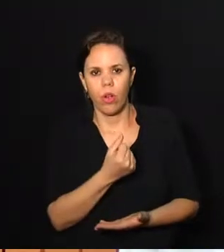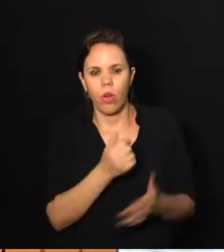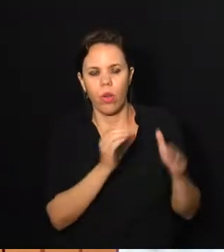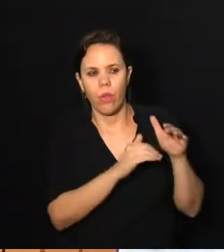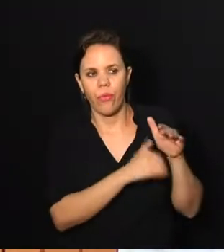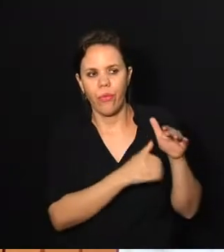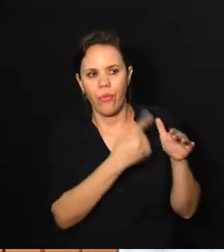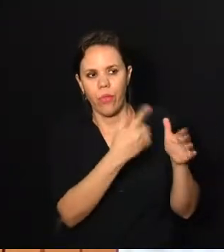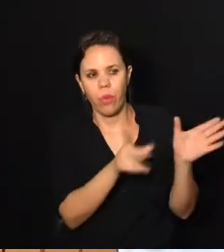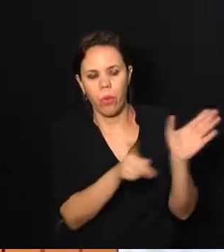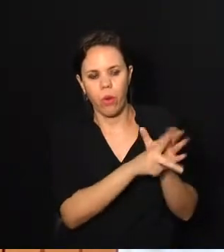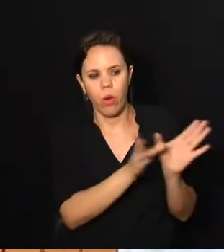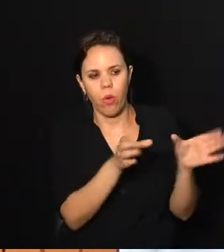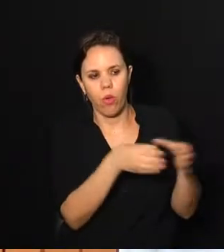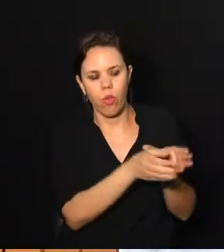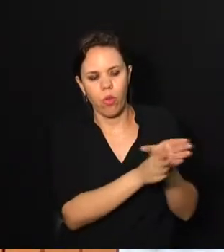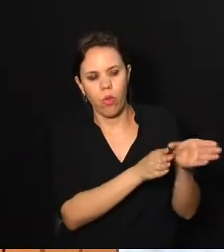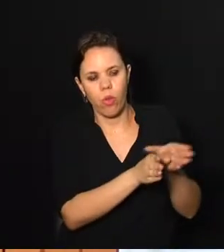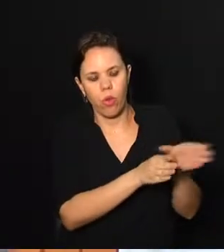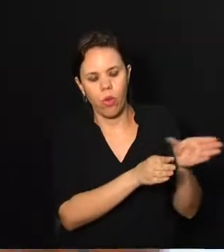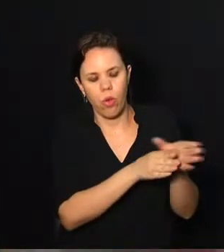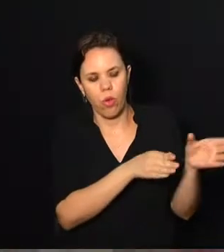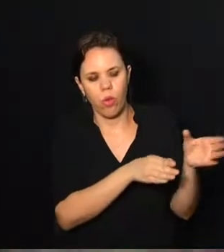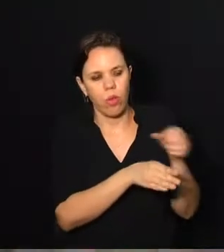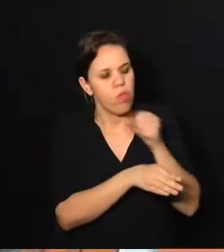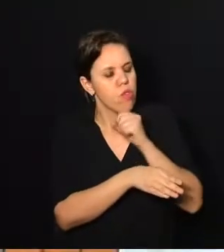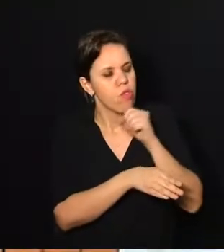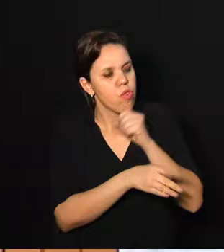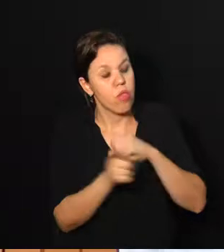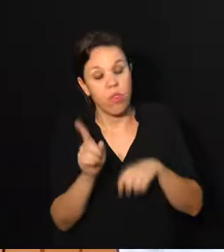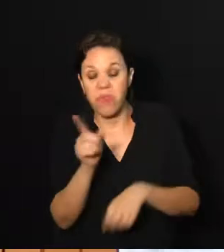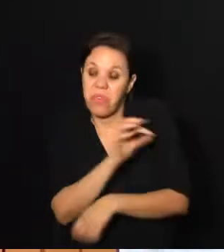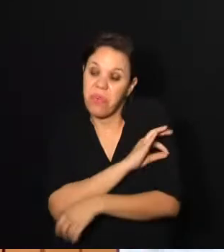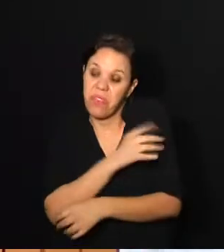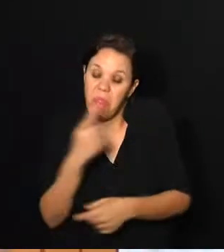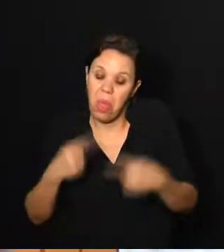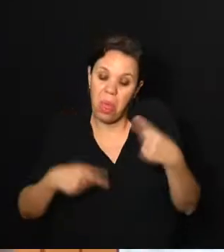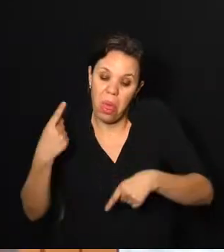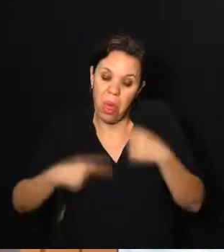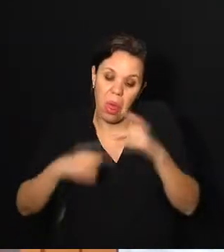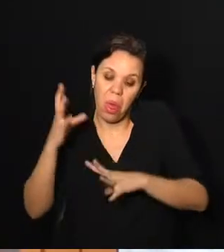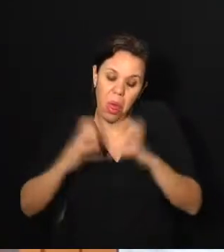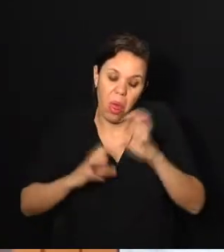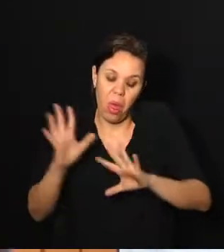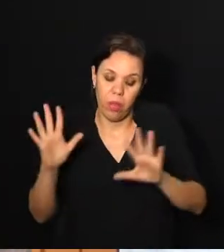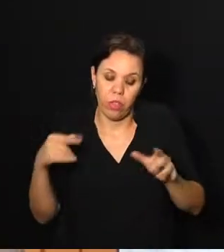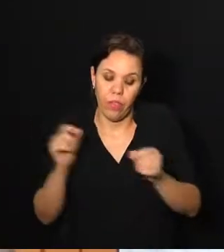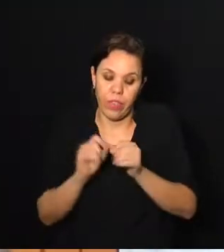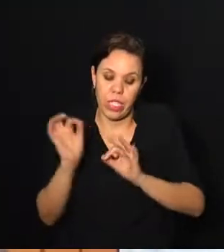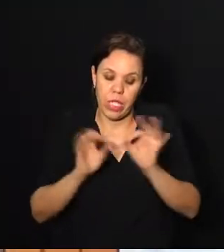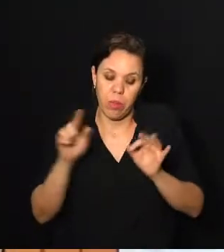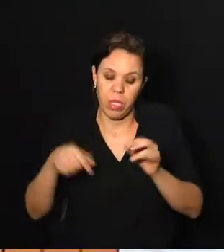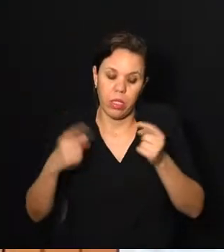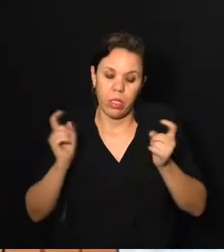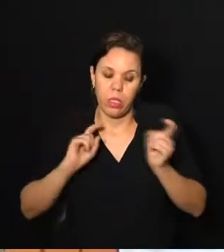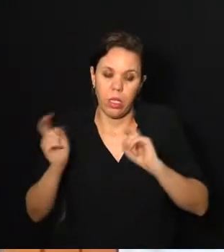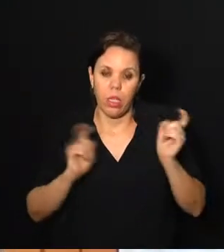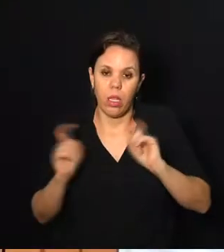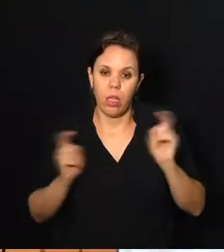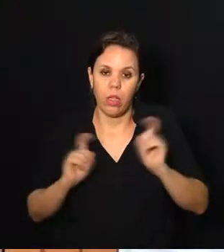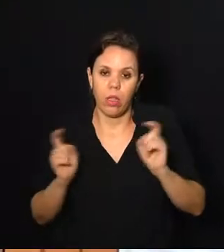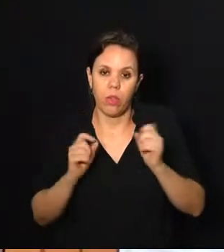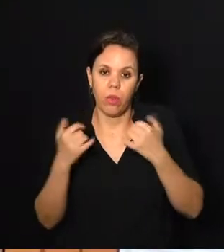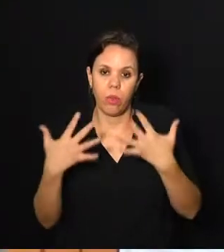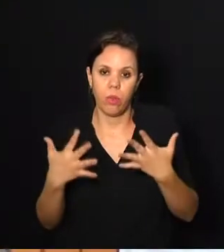fundo do Conselho de Idoso. Não, foi da prefeitura. Então, quando nós fizemos esse debate público aqui, realmente era